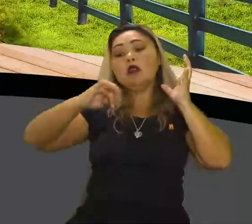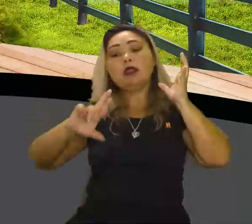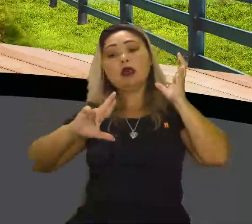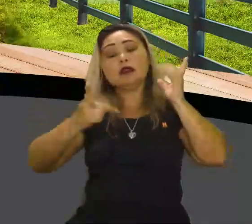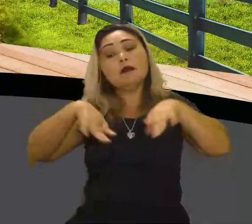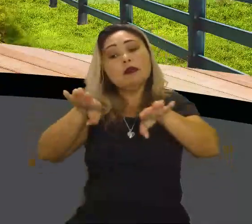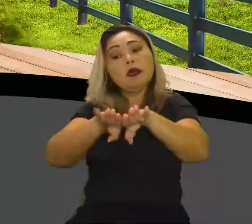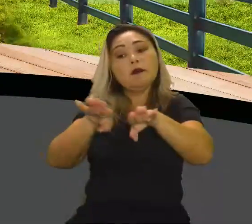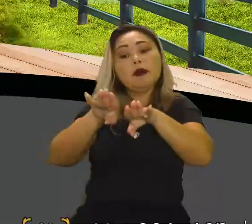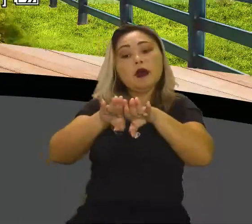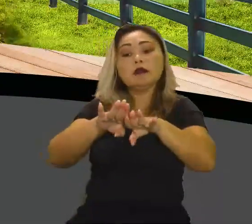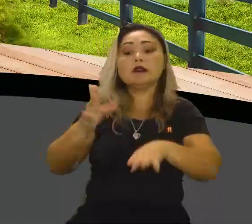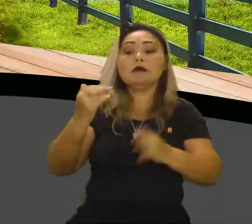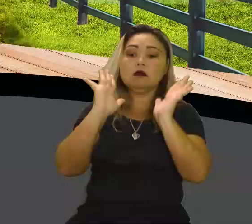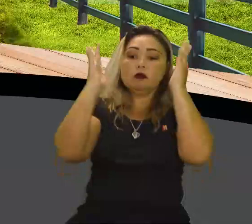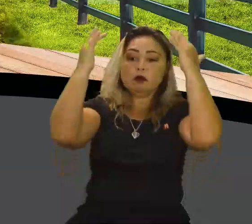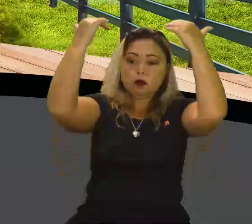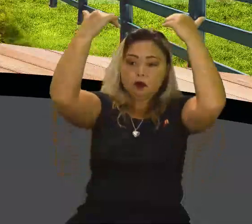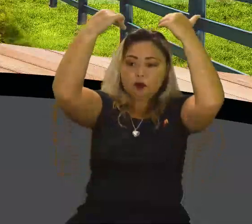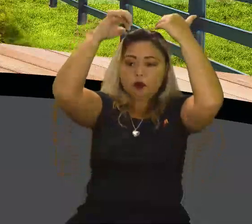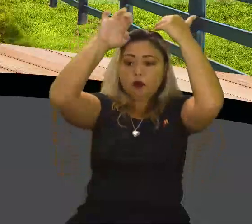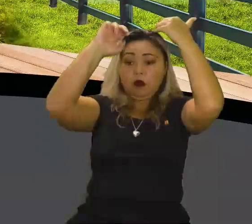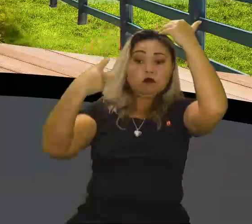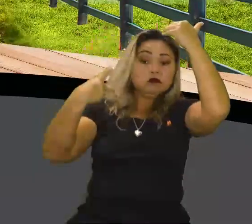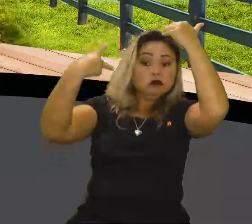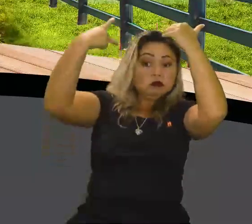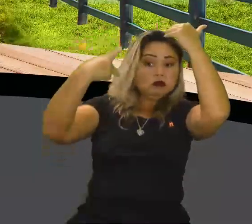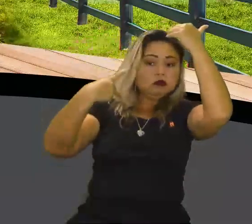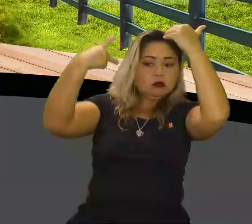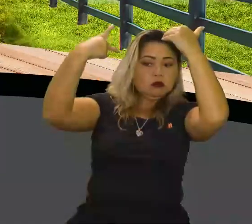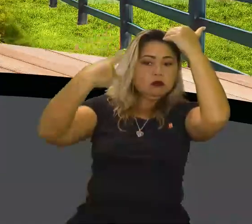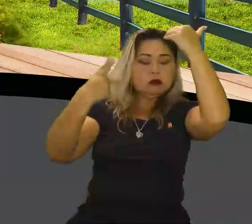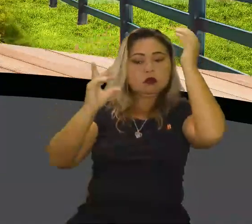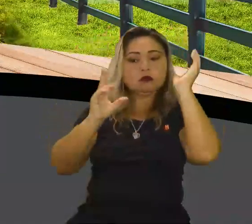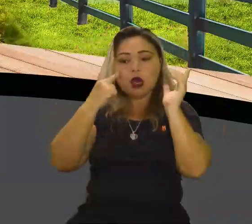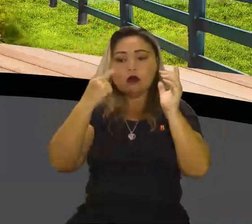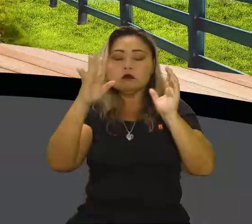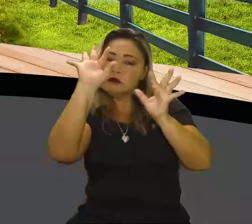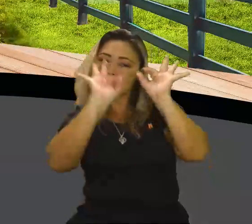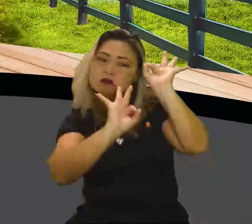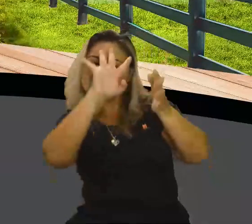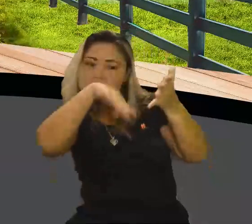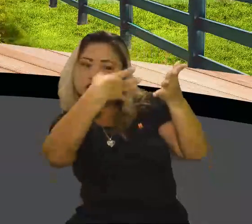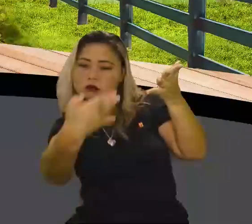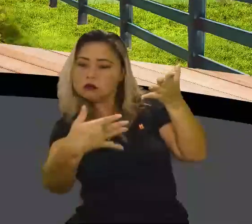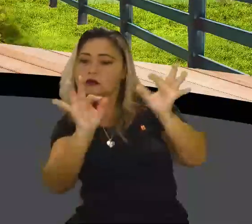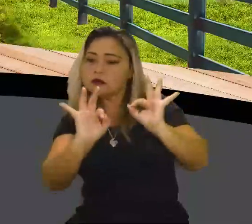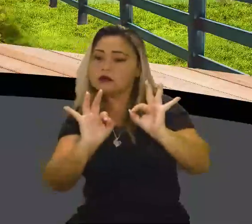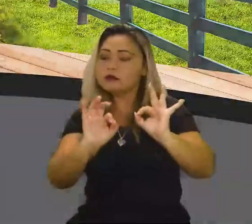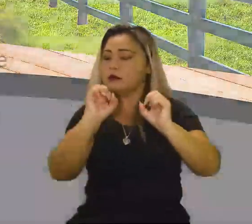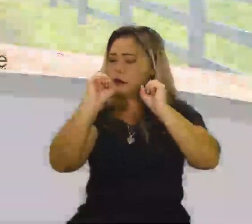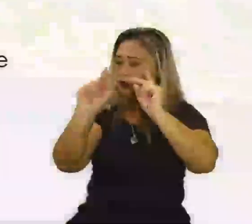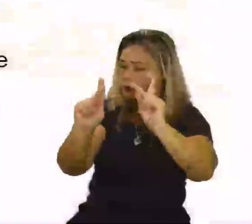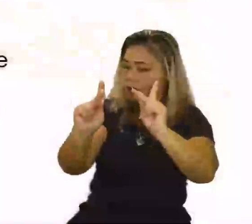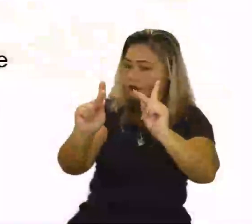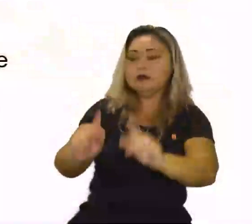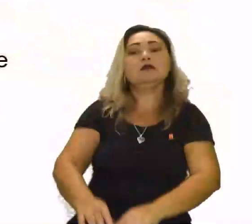mas também o pólen. Ou os dois juntos, dependendo da tabela que você montou. Ok? Look that!